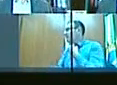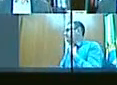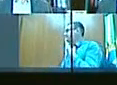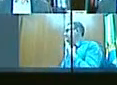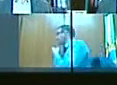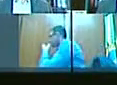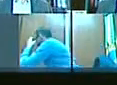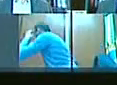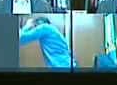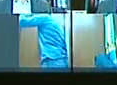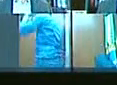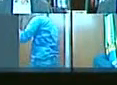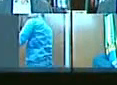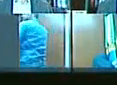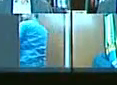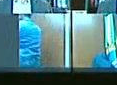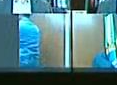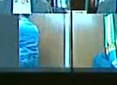Deputado Rodrigo Maroni.